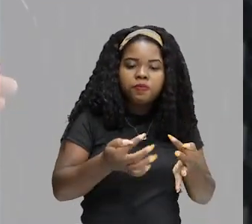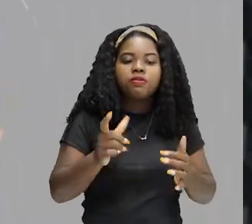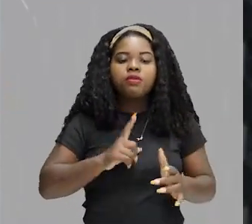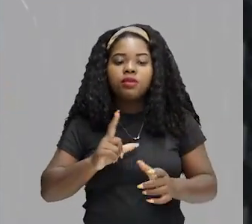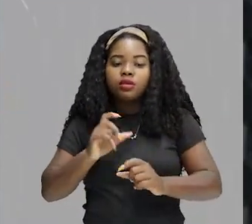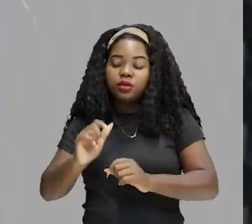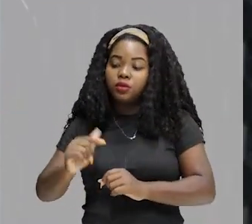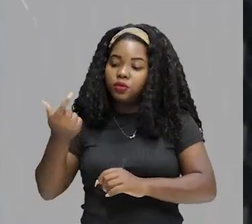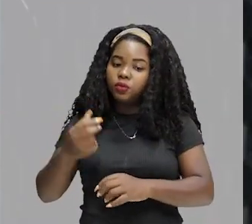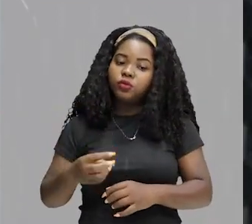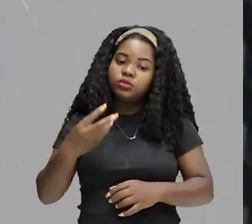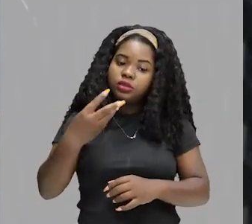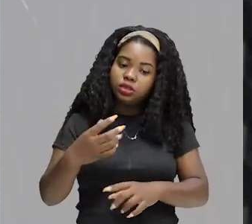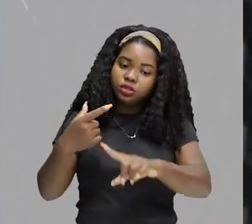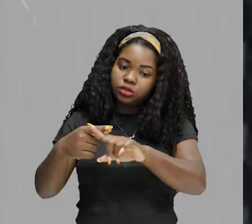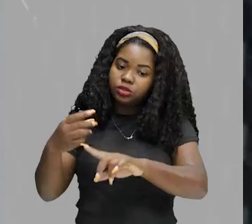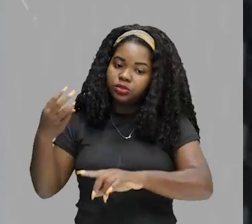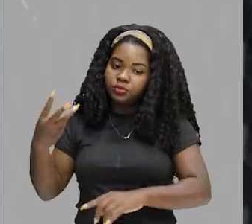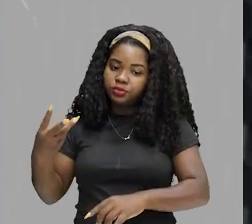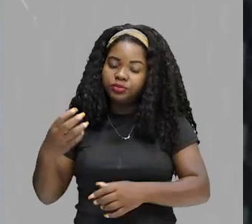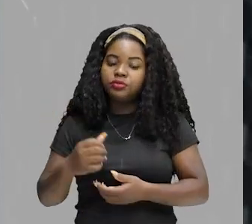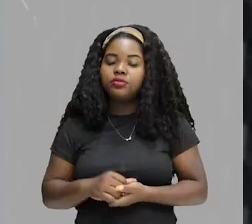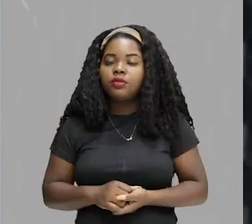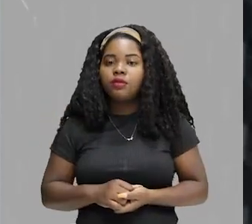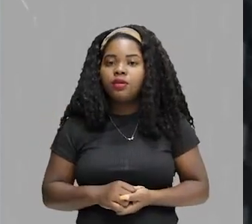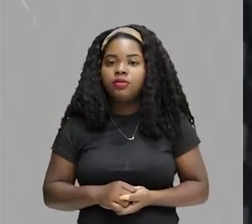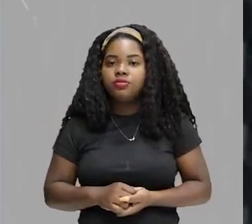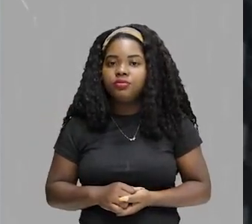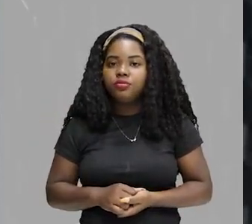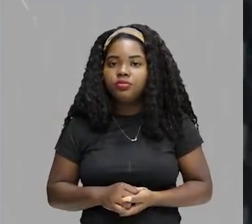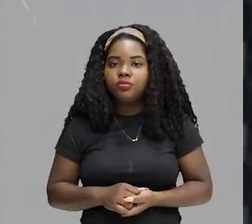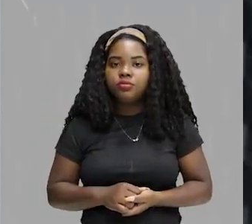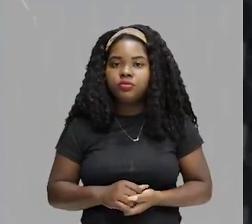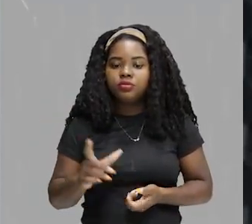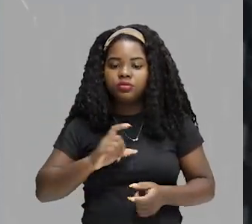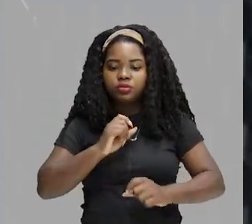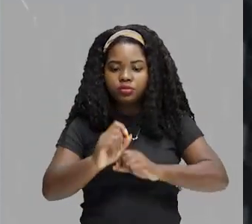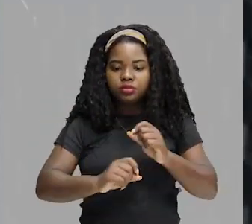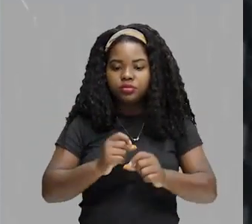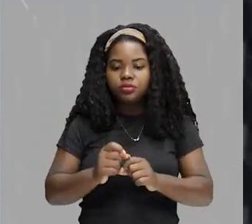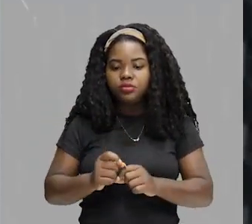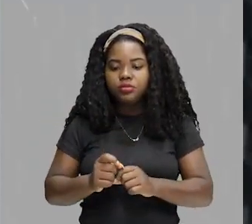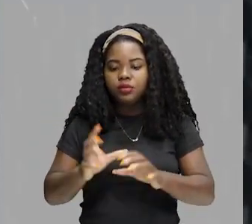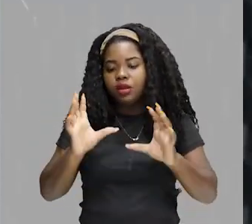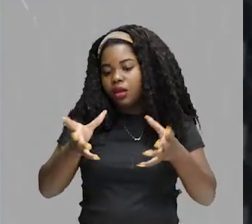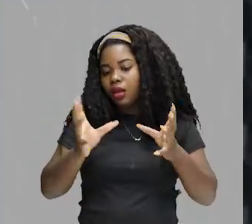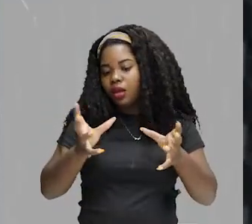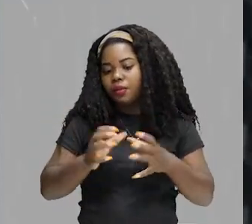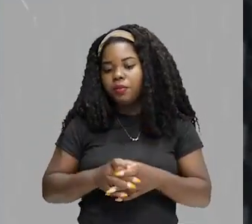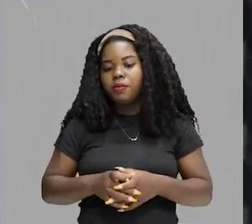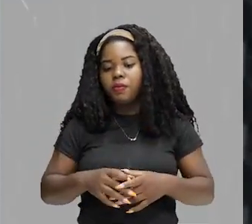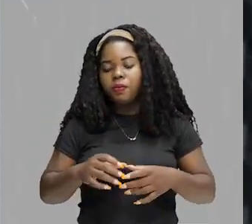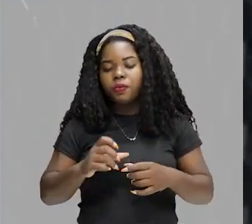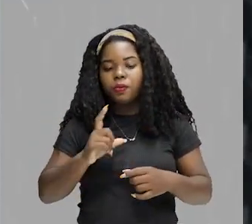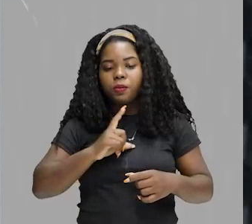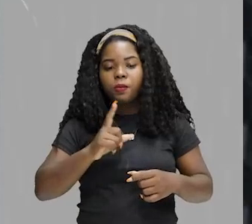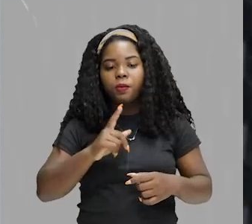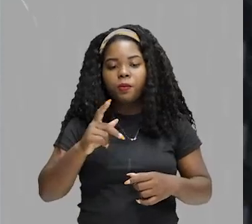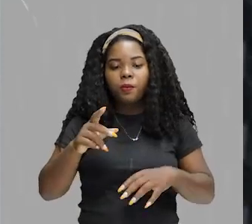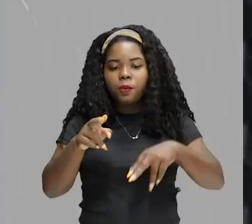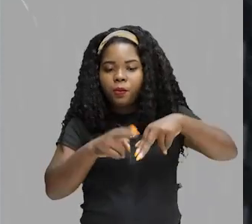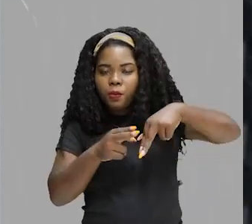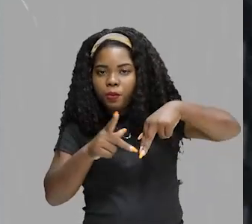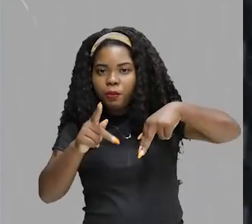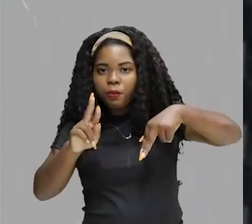street, que é diferente do 3x3. O basquete street, algum drible, a bola passando por debaixo da perna do adversário, tudo são critérios